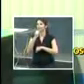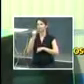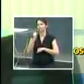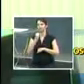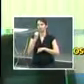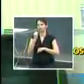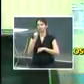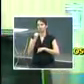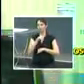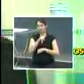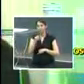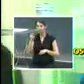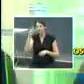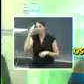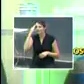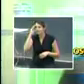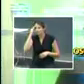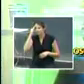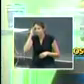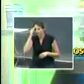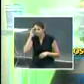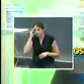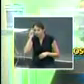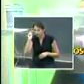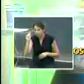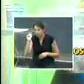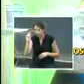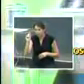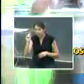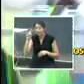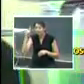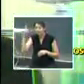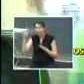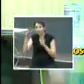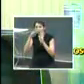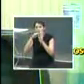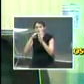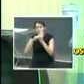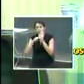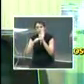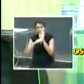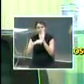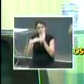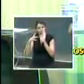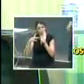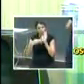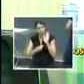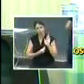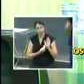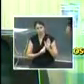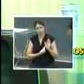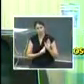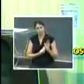Você não está entendendo o propósito, o projeto de Deus na tua vida.